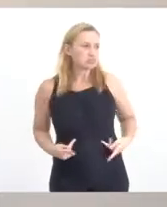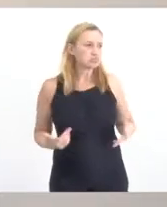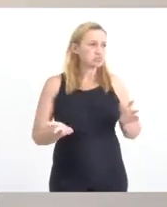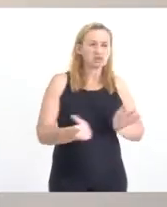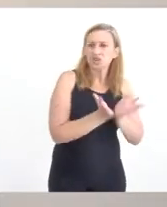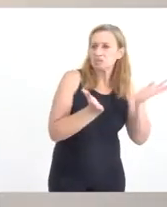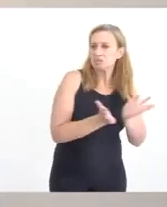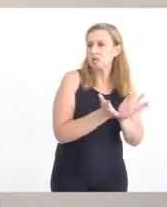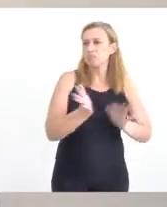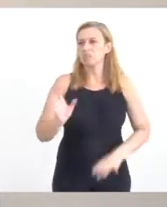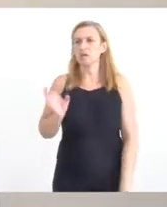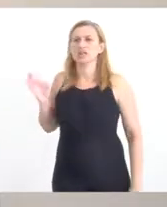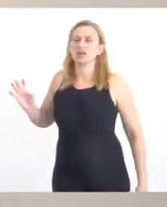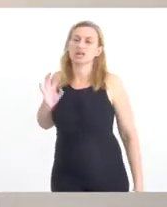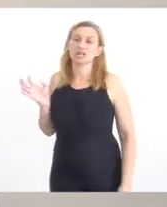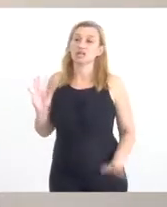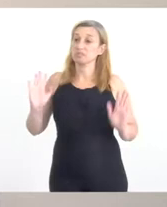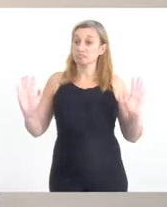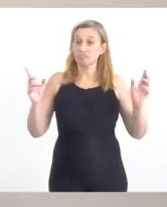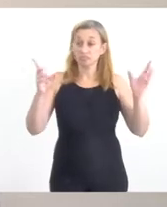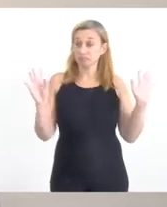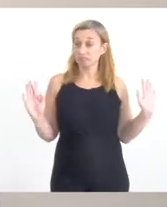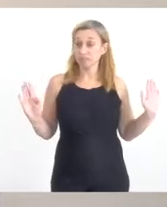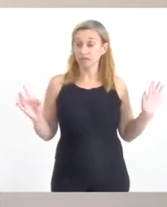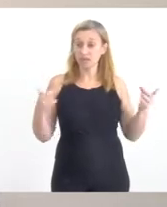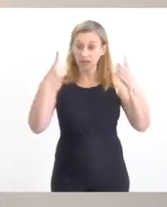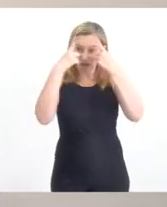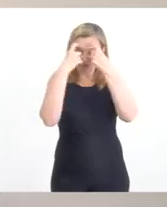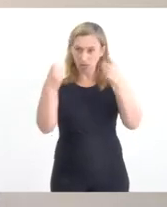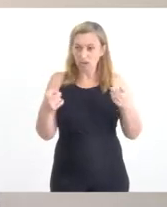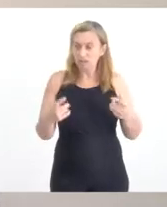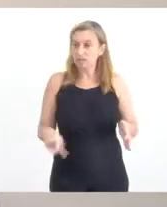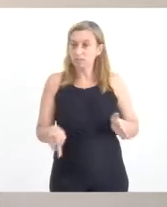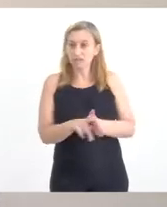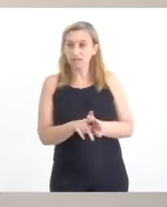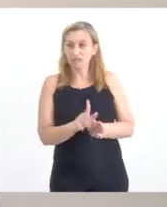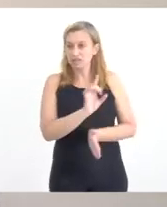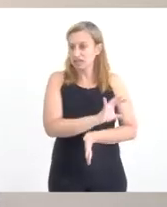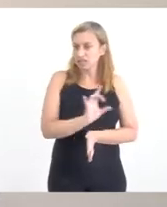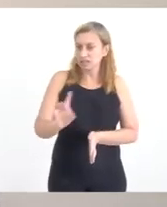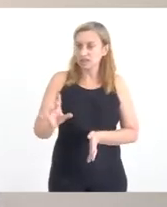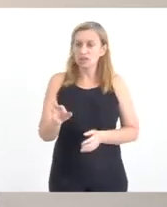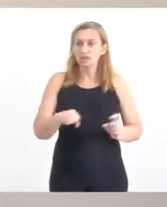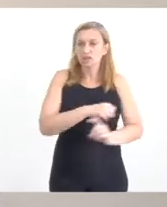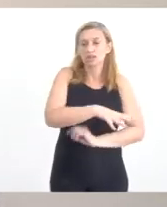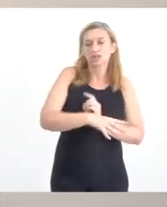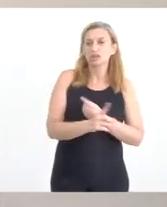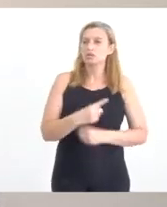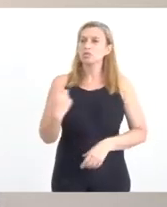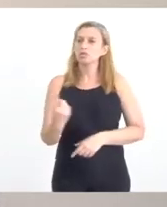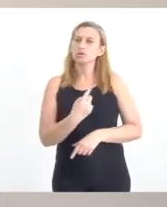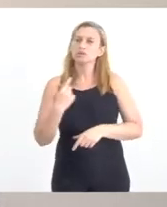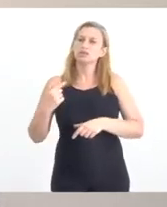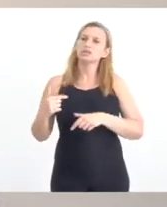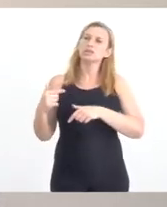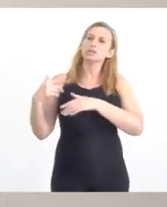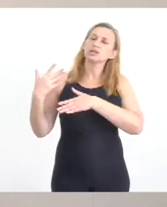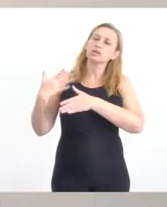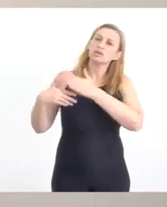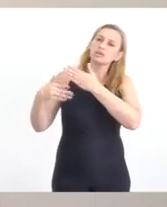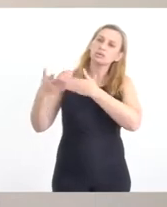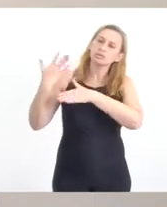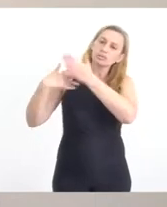você pobre a violência um Praça da unidade e é um traço mais forte em sociedades como a nossa com passado escravocrata